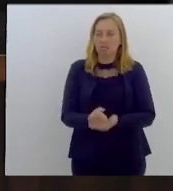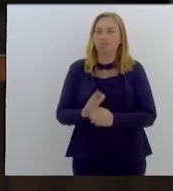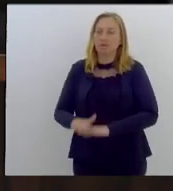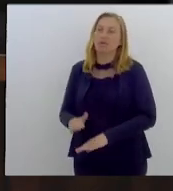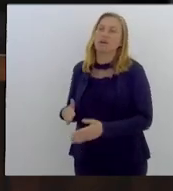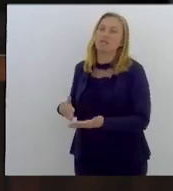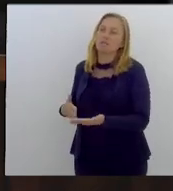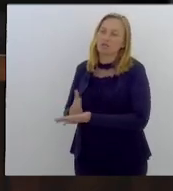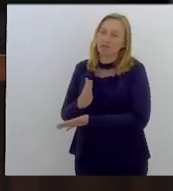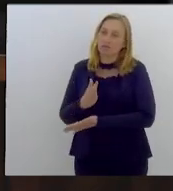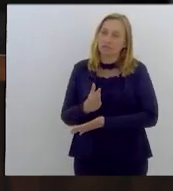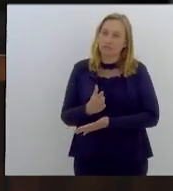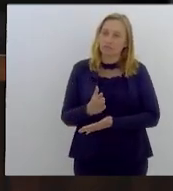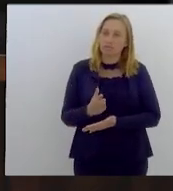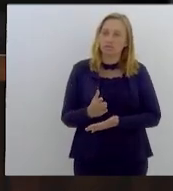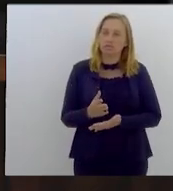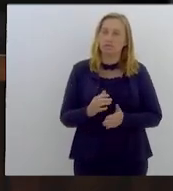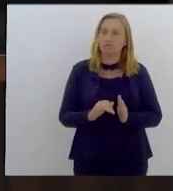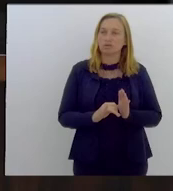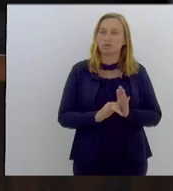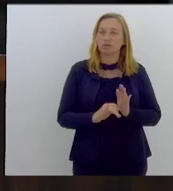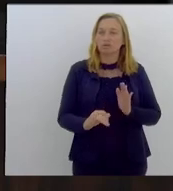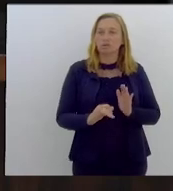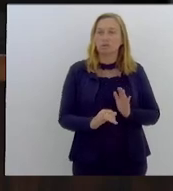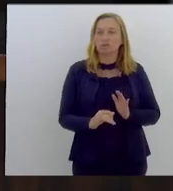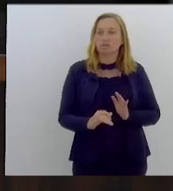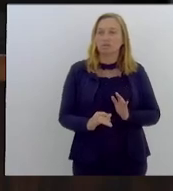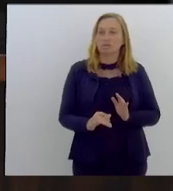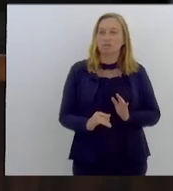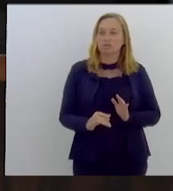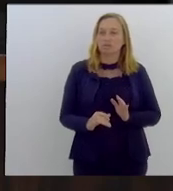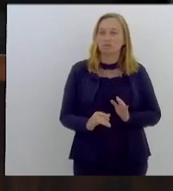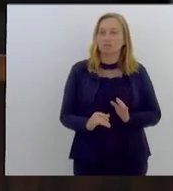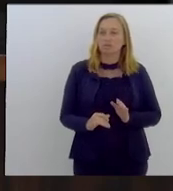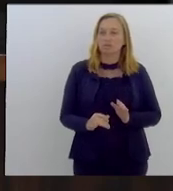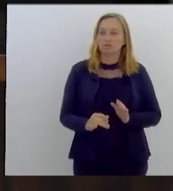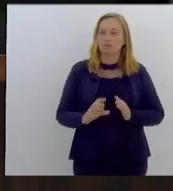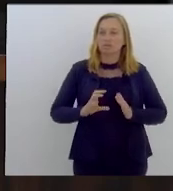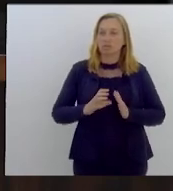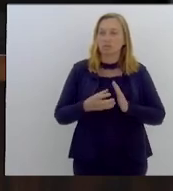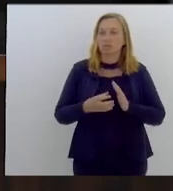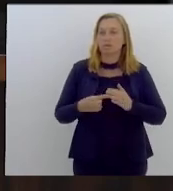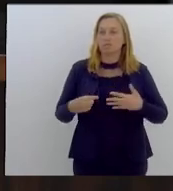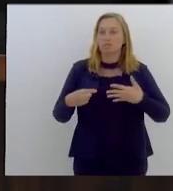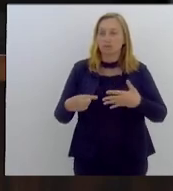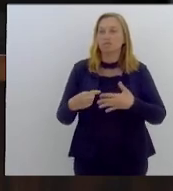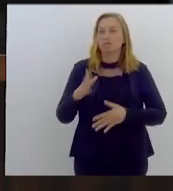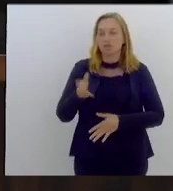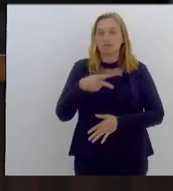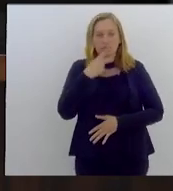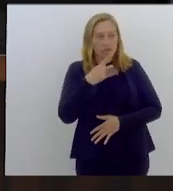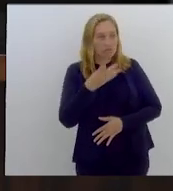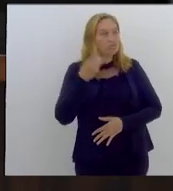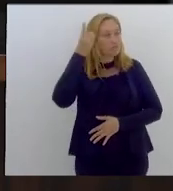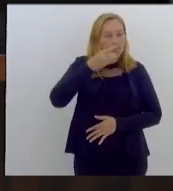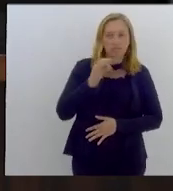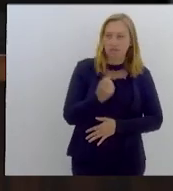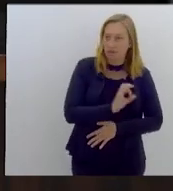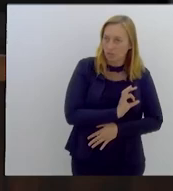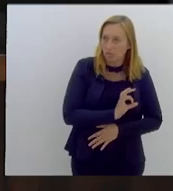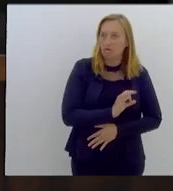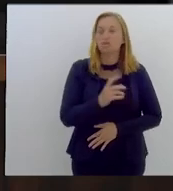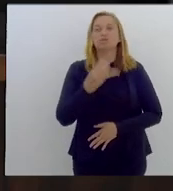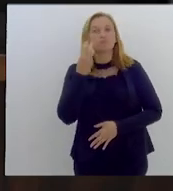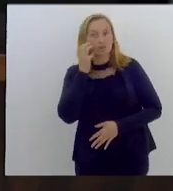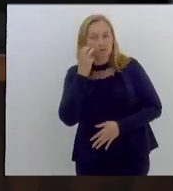comissão, aprovado, vão à promulgação, exceto bancada do PSOL, como falamos aqui, deputada Marta Rocha, PSB.